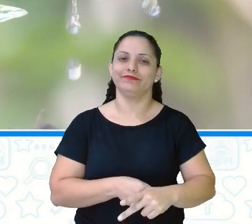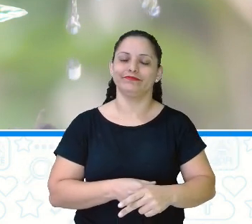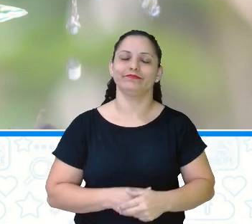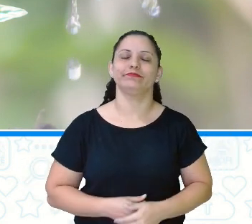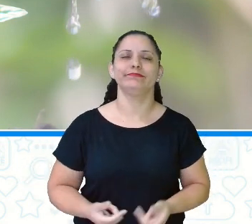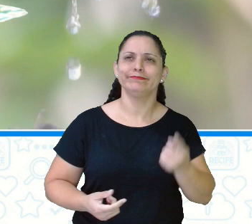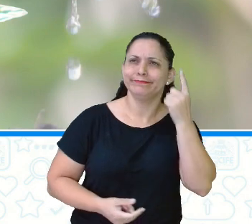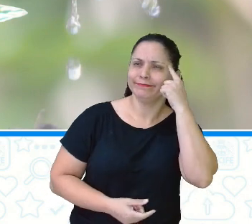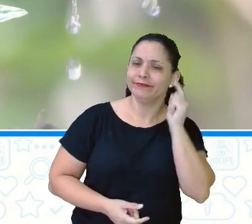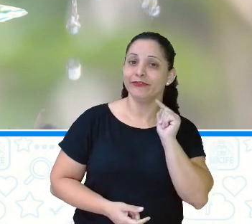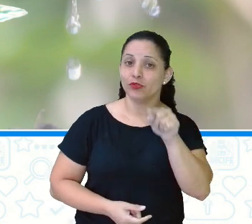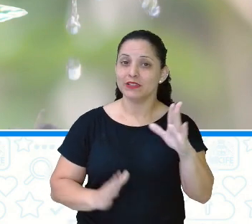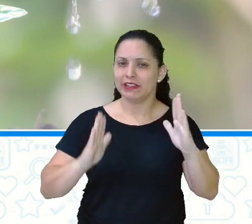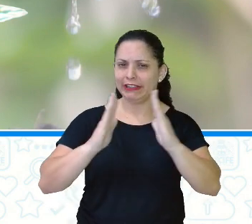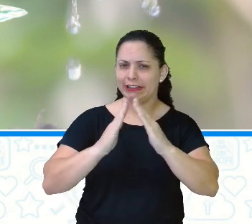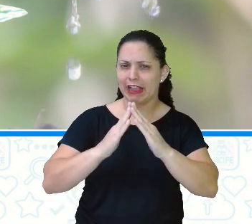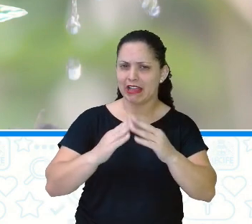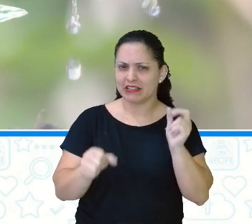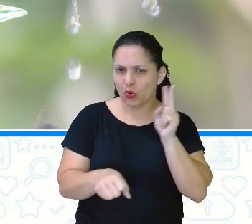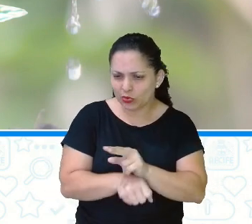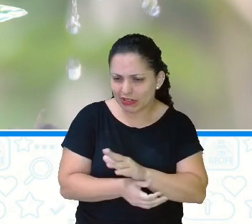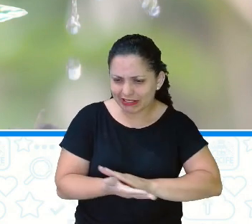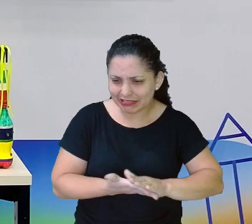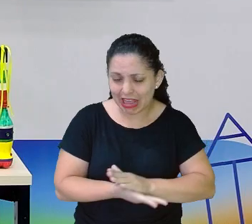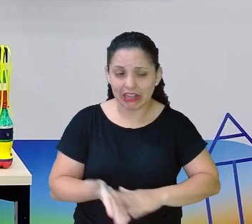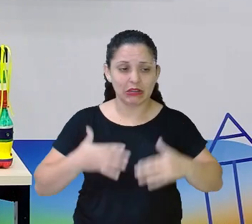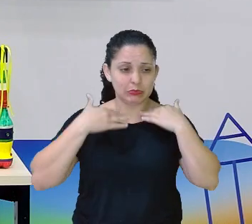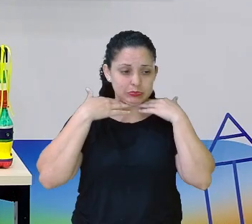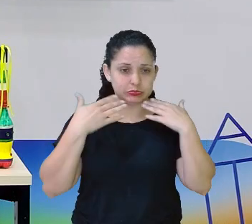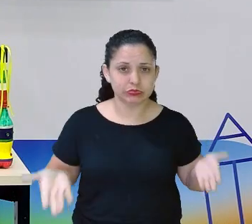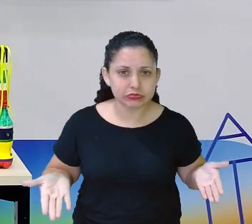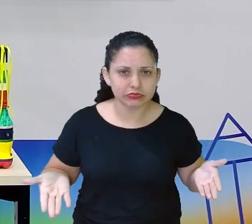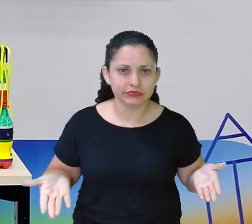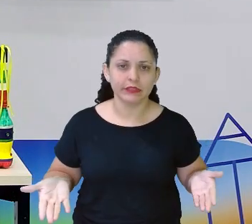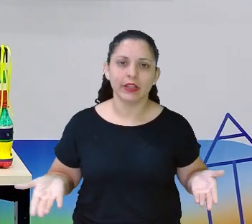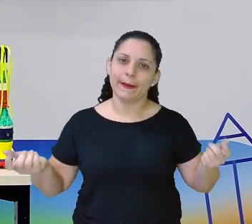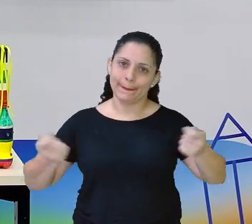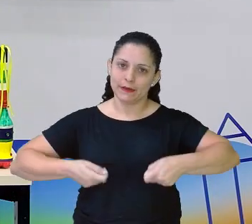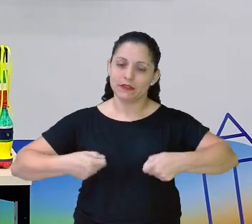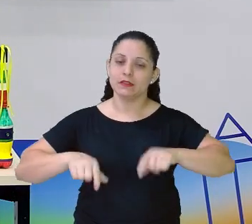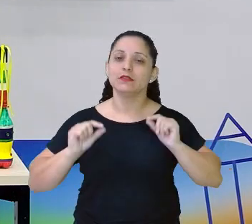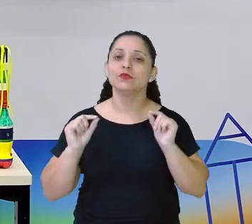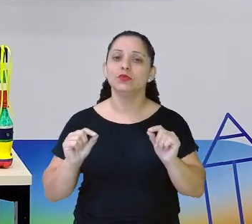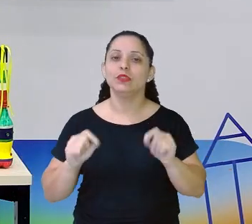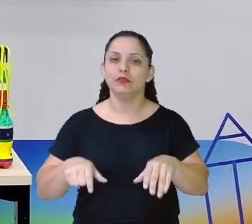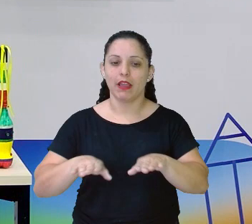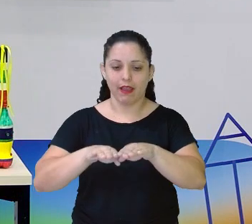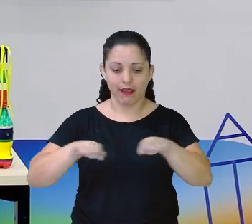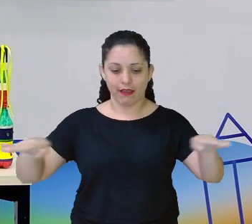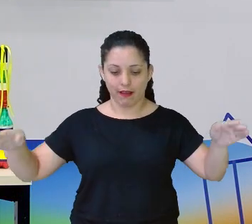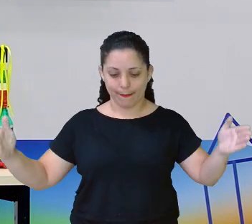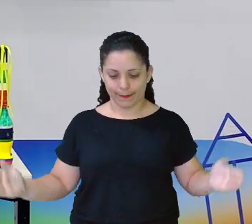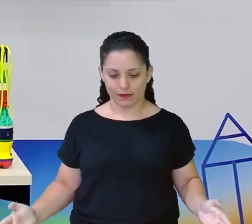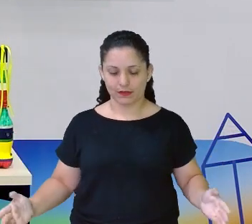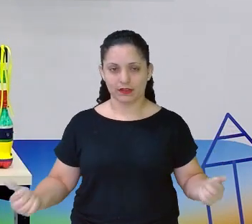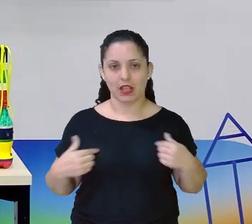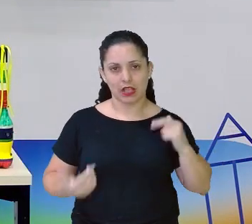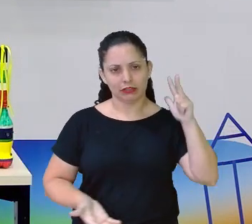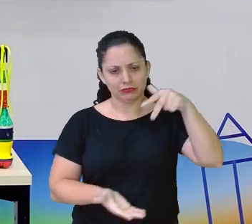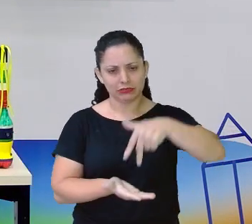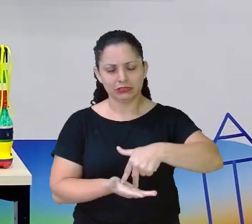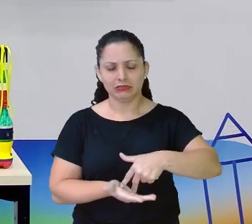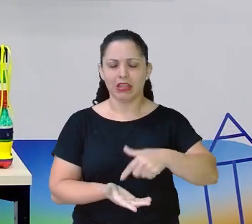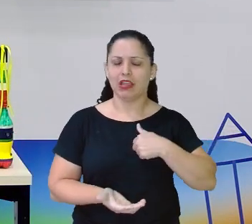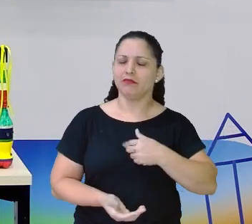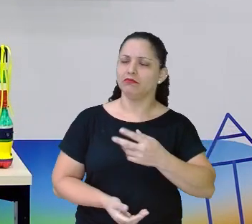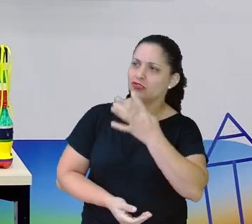Imagina você estar aí na sua casa e você não cuida da sua casa. Eu estou aqui na sala, imagina que eu estou aqui na sala assistindo a